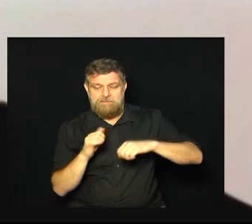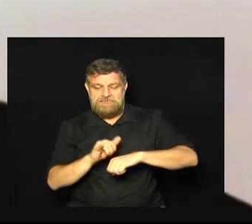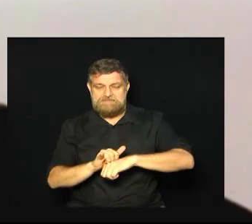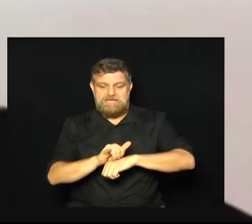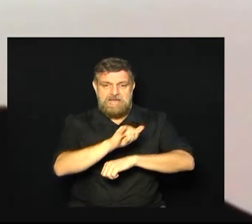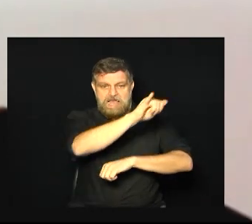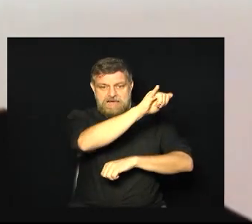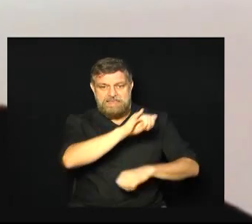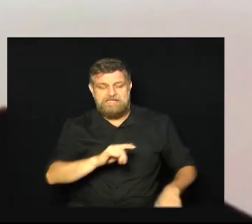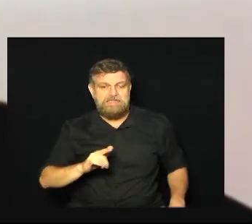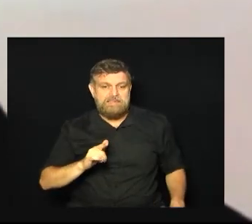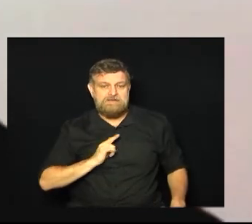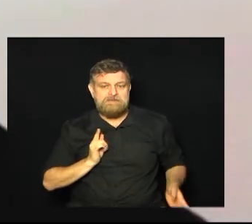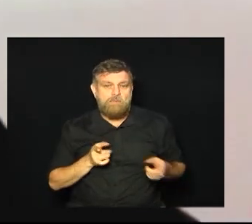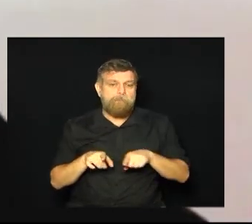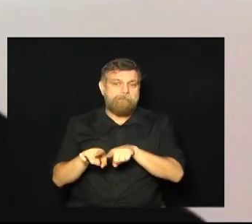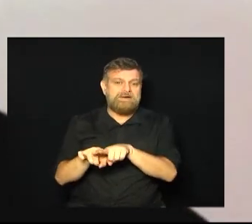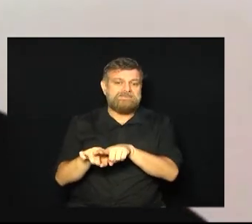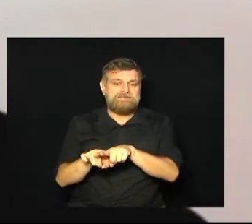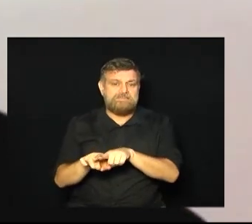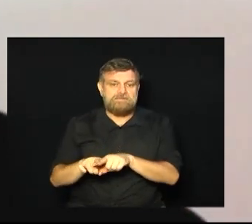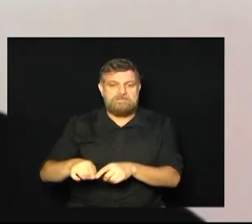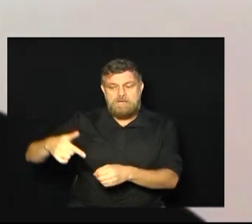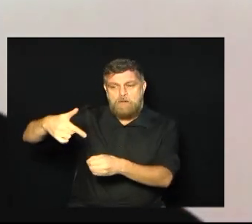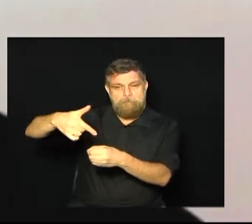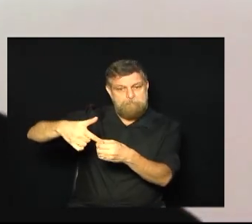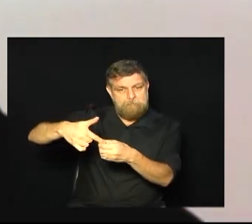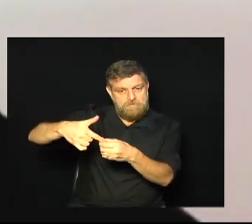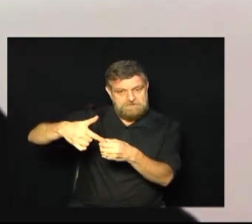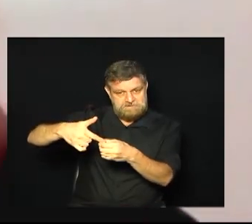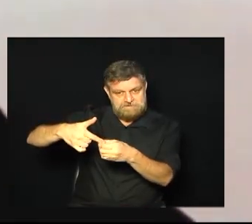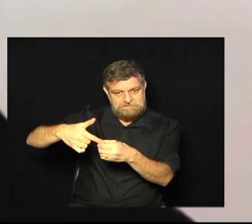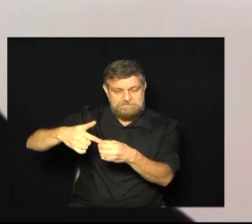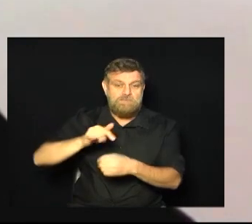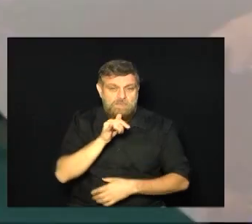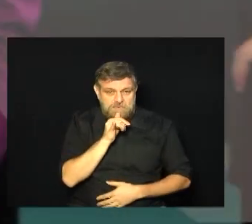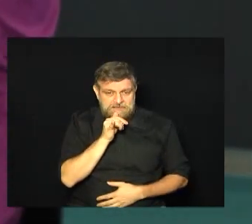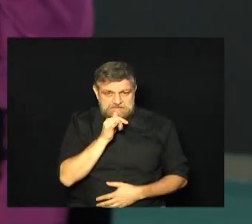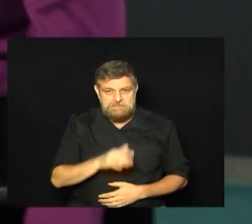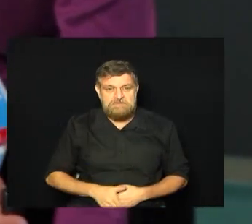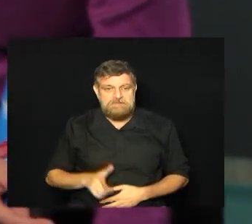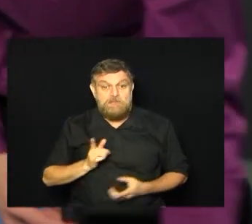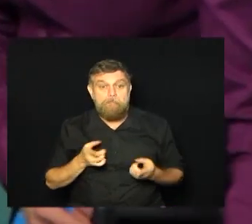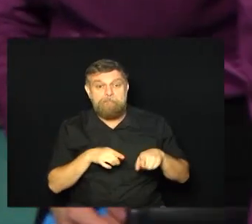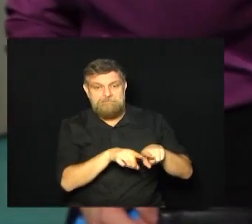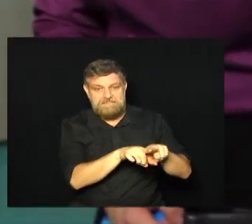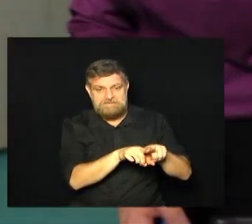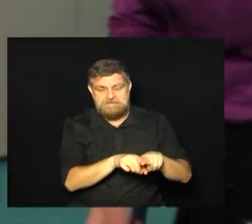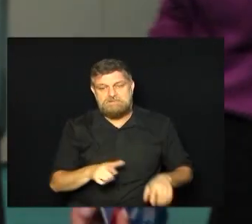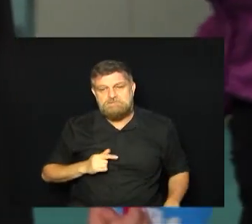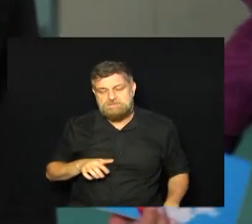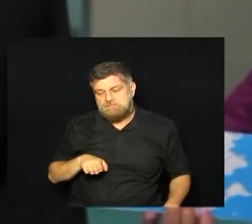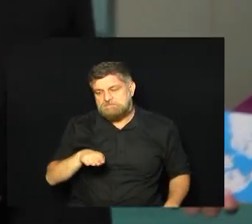tem um parceiro que é um posto de gasolina, por exemplo. Eles são parceiros, então você pode